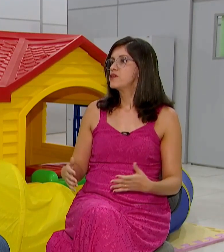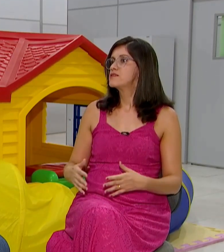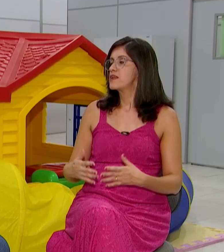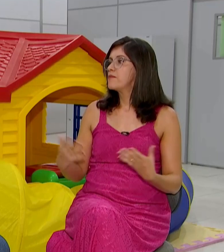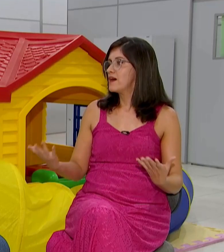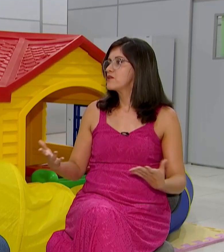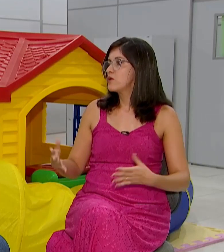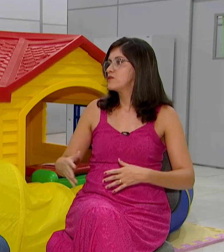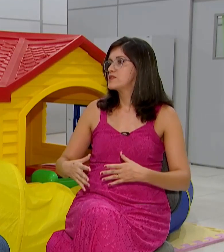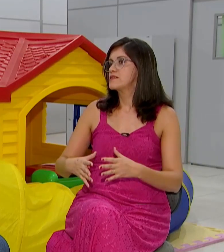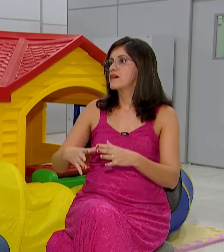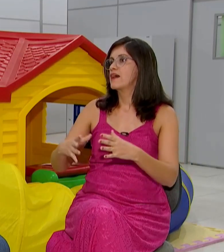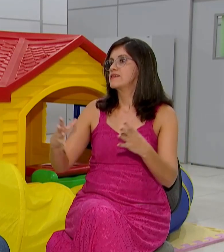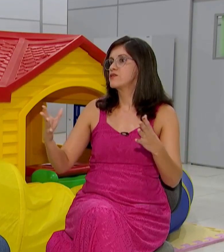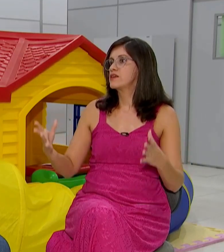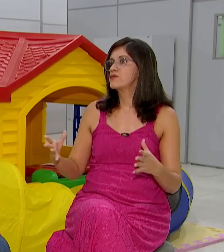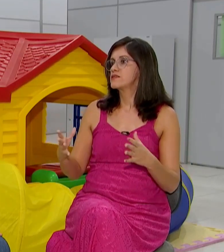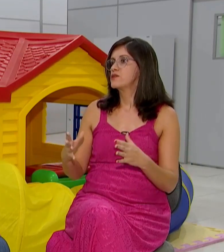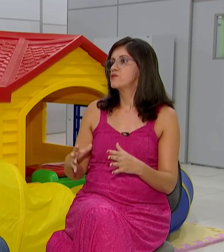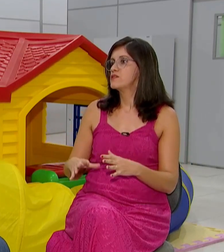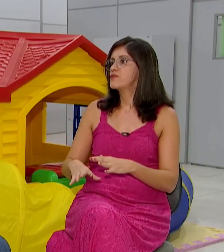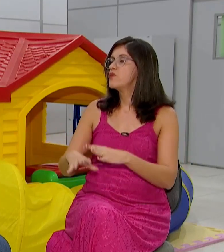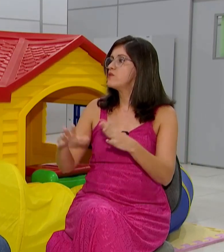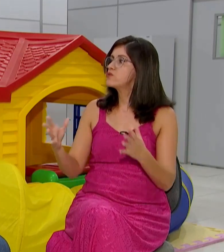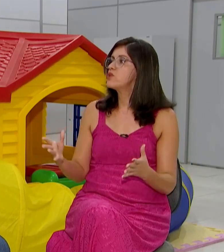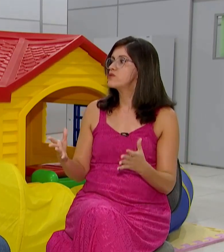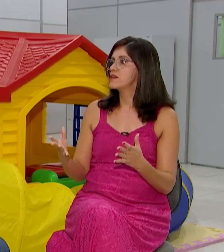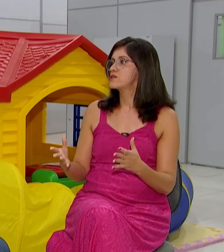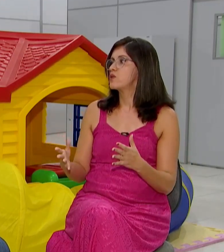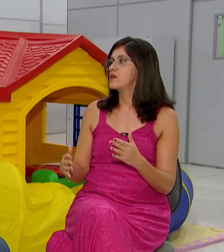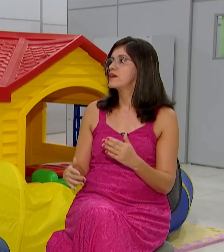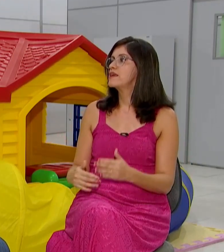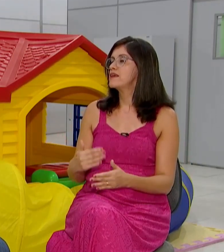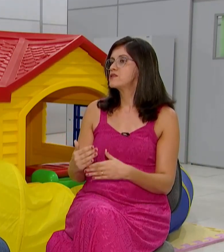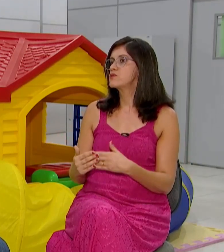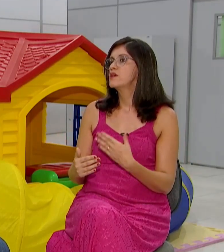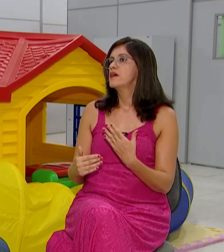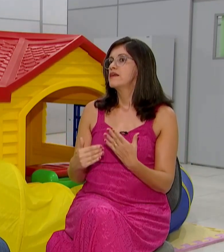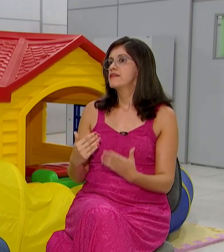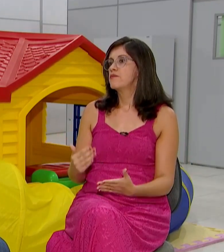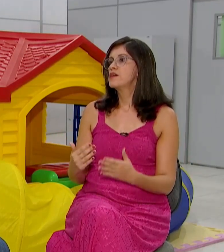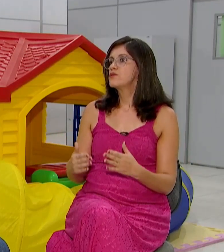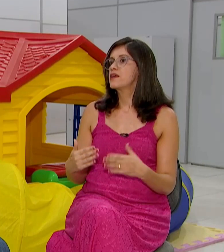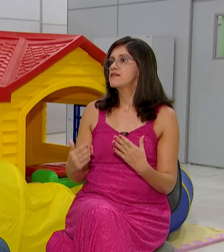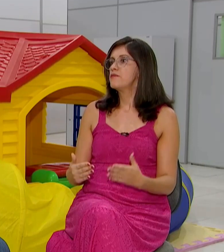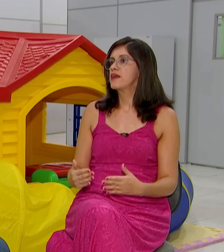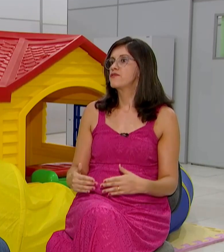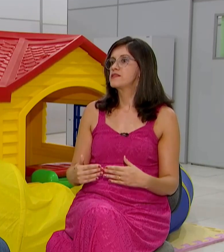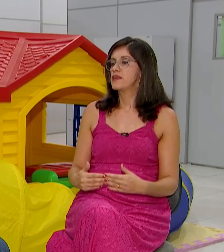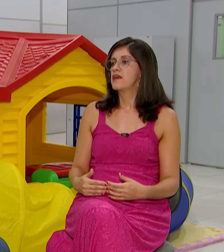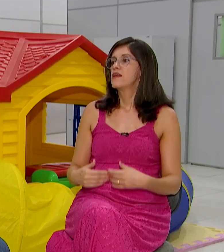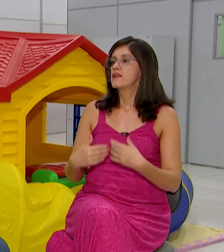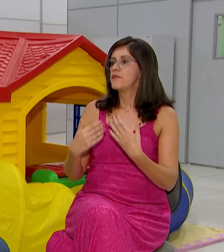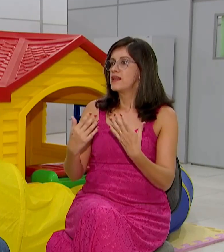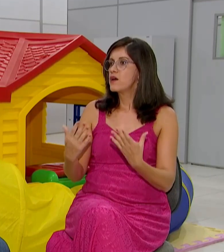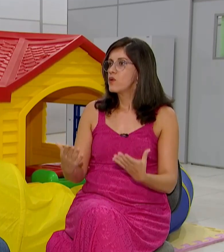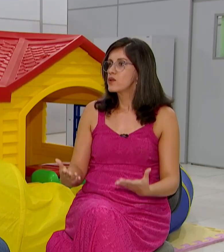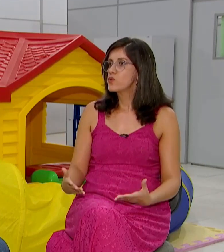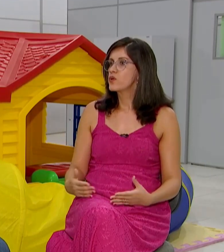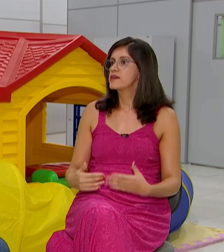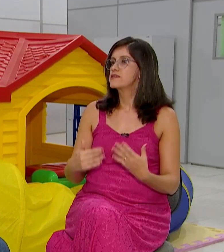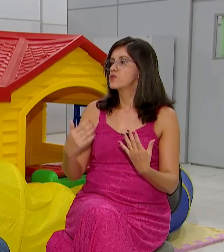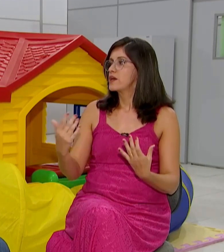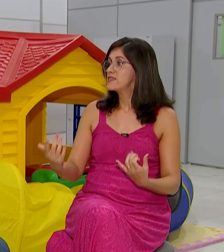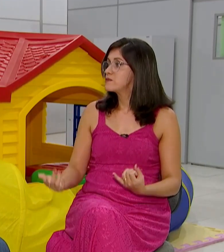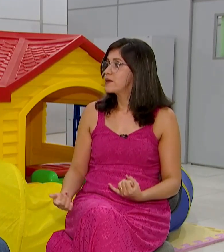mas os professores trabalham, como eu disse, a questão da educação inclusiva como um todo na escola, e isso demanda o que também? Você trabalhar